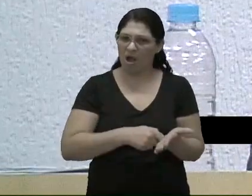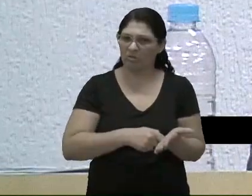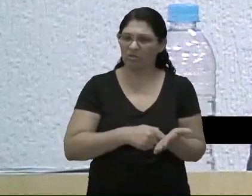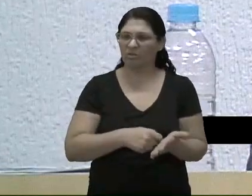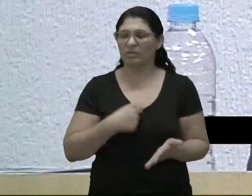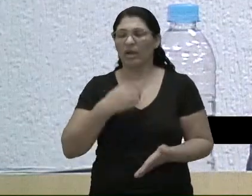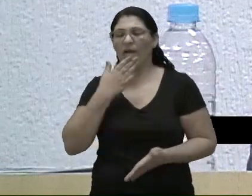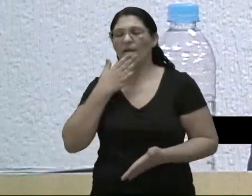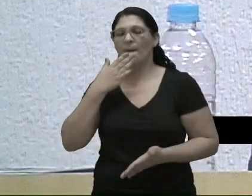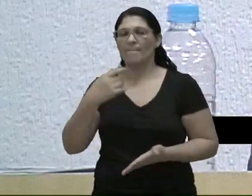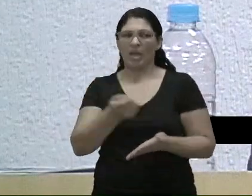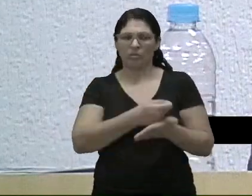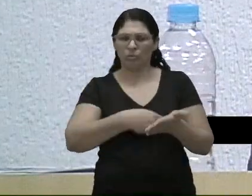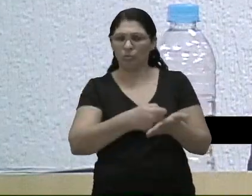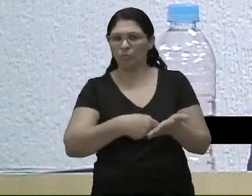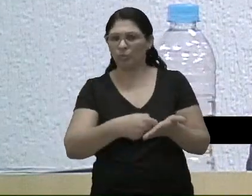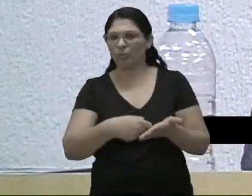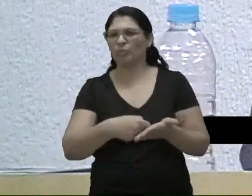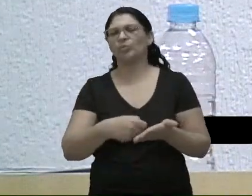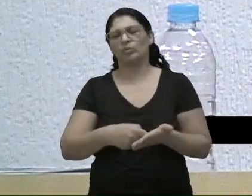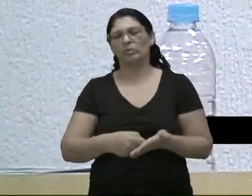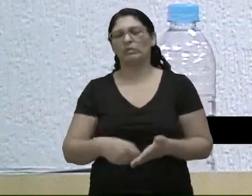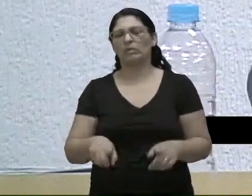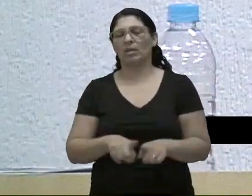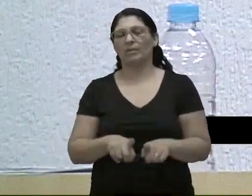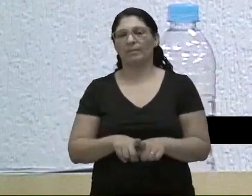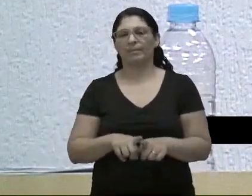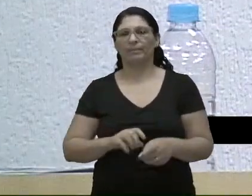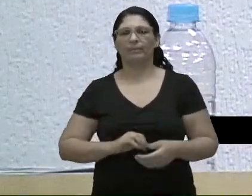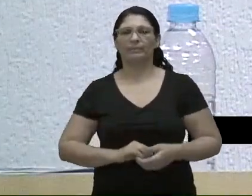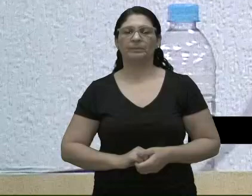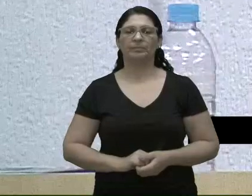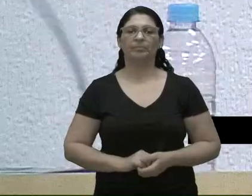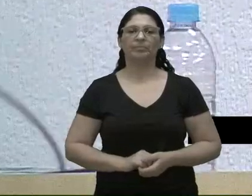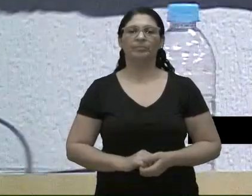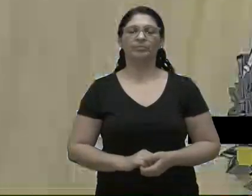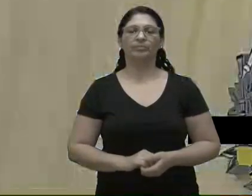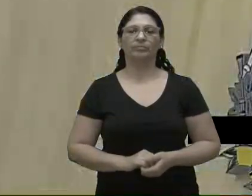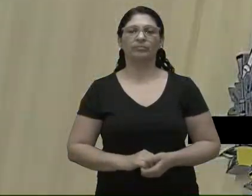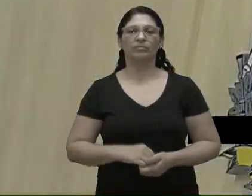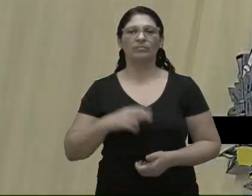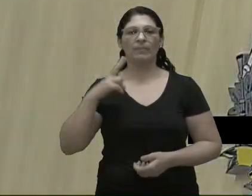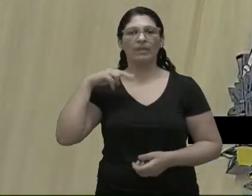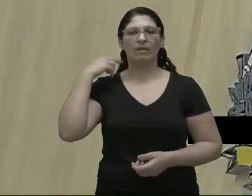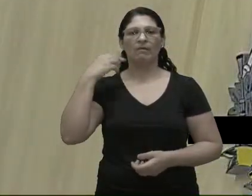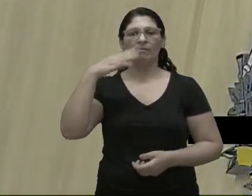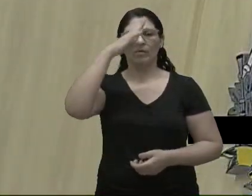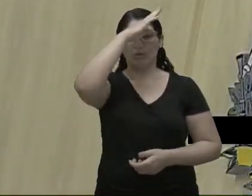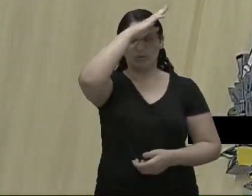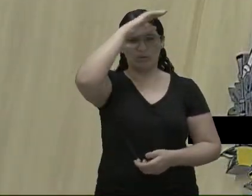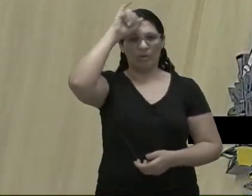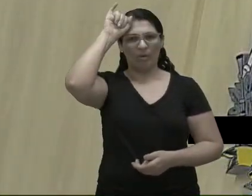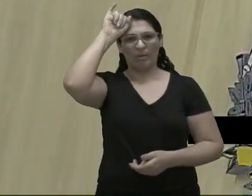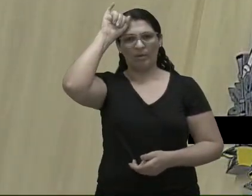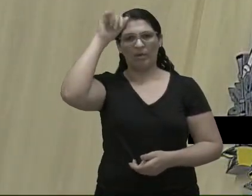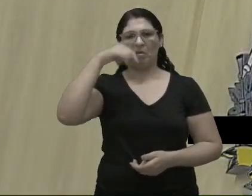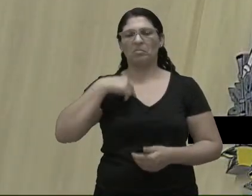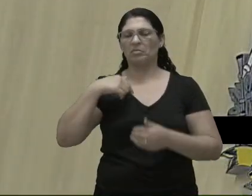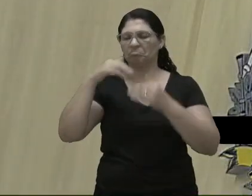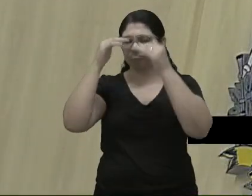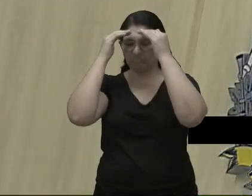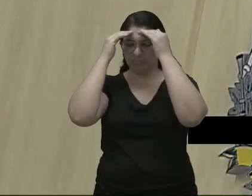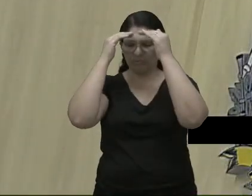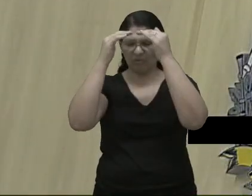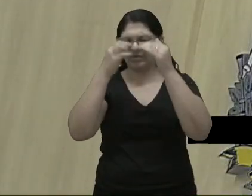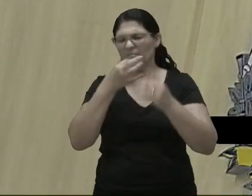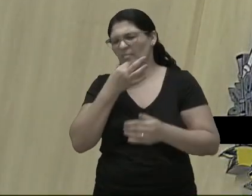registre nas atas dessa CPI, por favor. O vereador Bob, respeito a opinião de Vossa